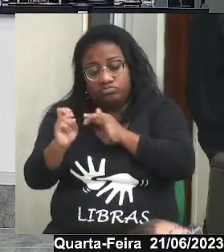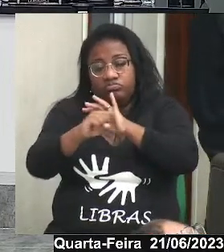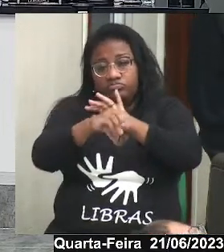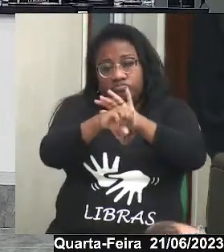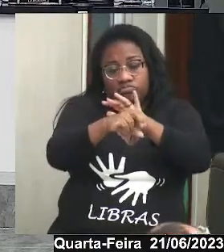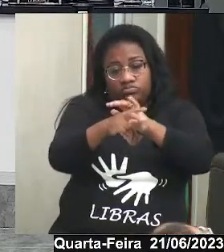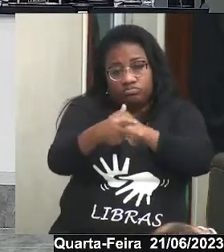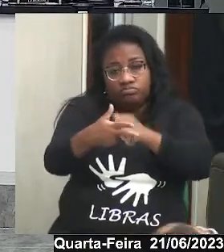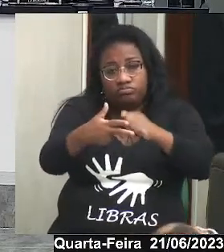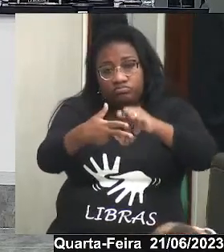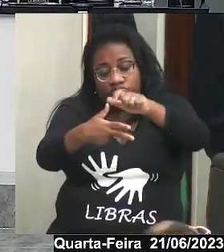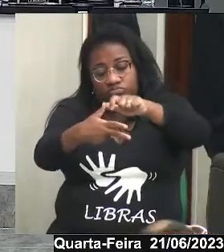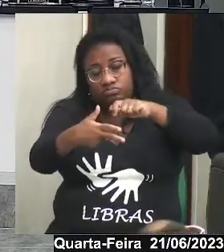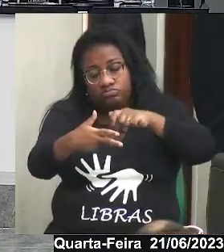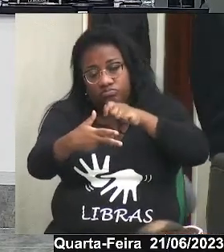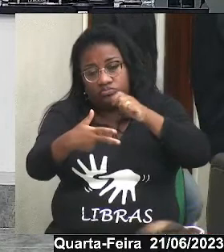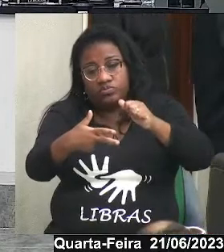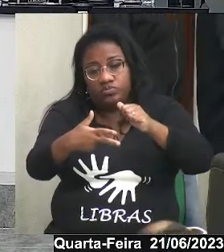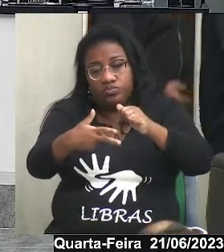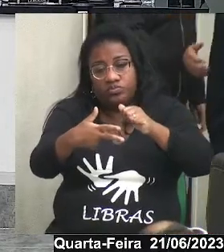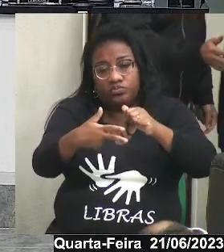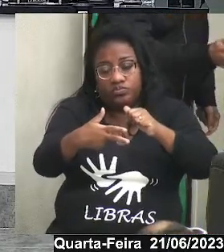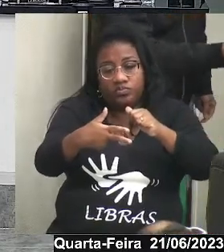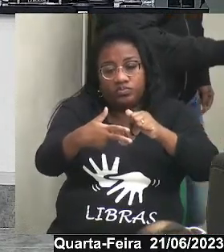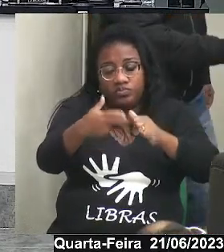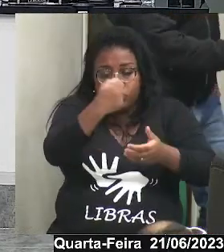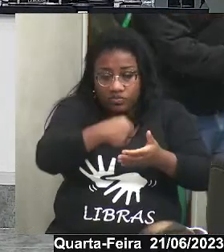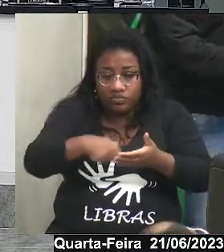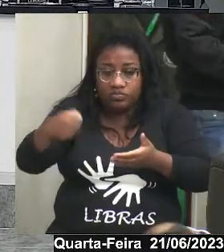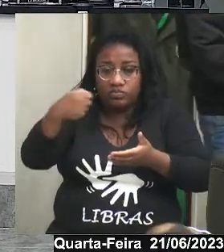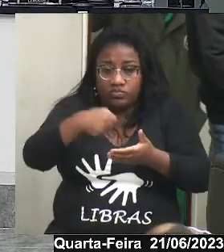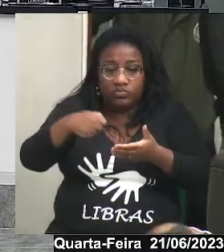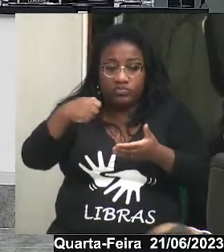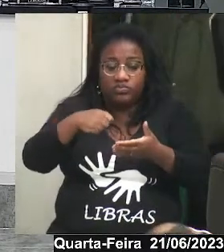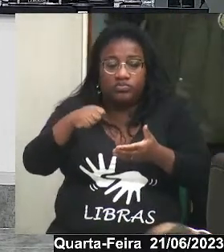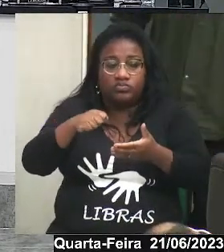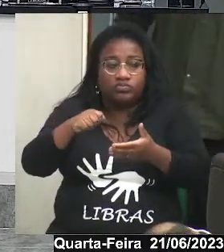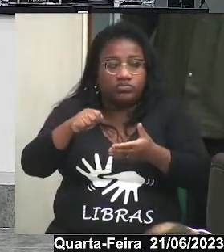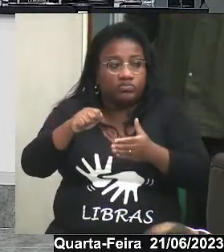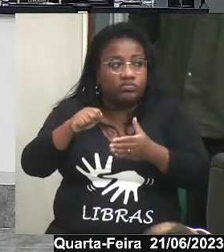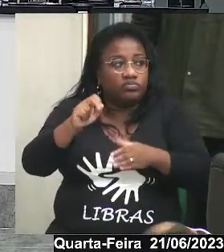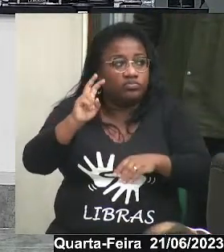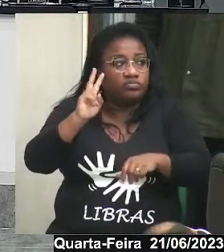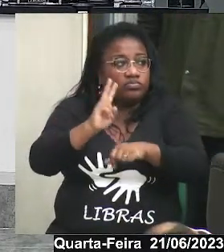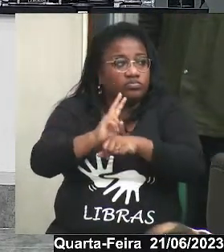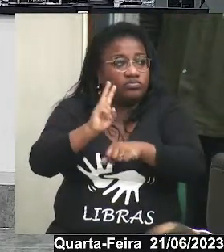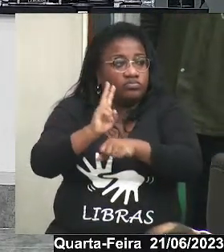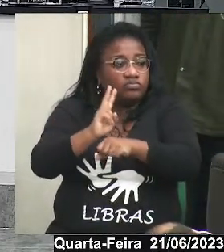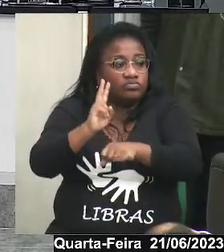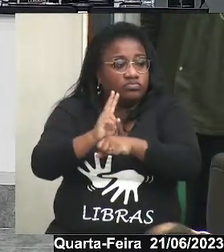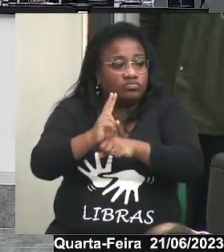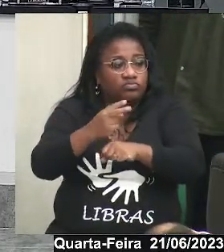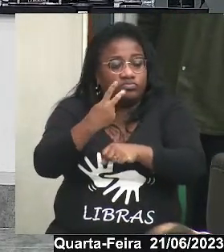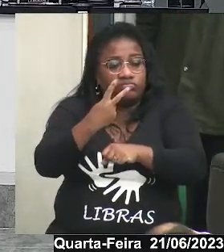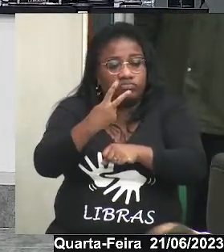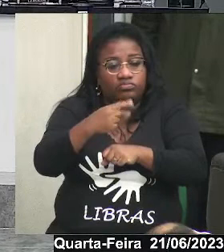275/2003. Indica ao chefe do Poder Executivo Municipal reforma completa da Unidade Básica de Saúde UBS São Luís.